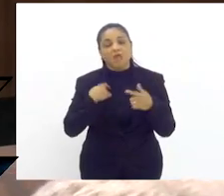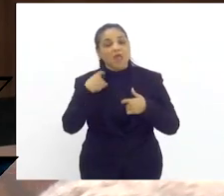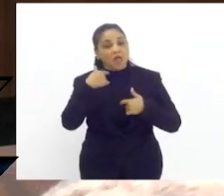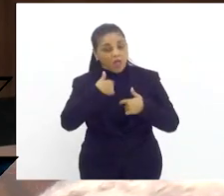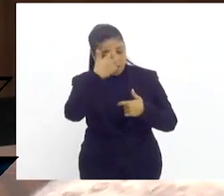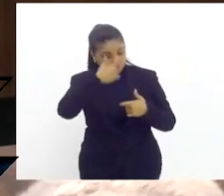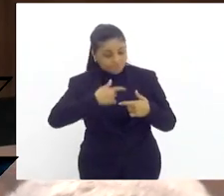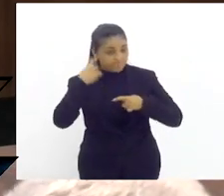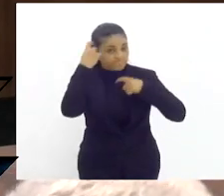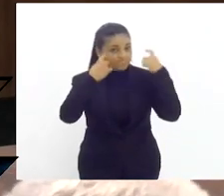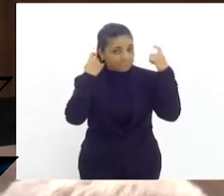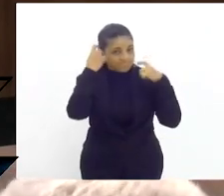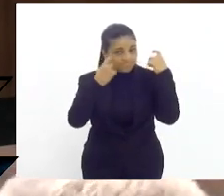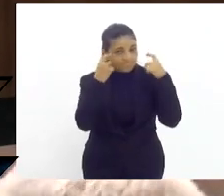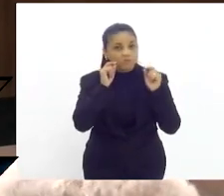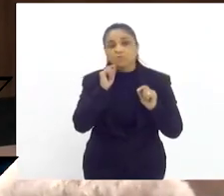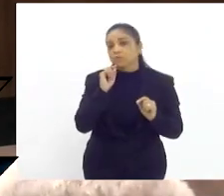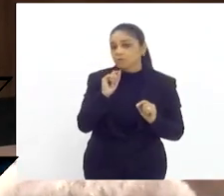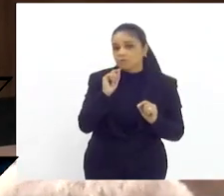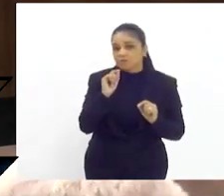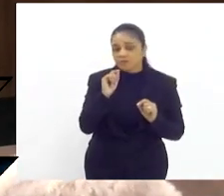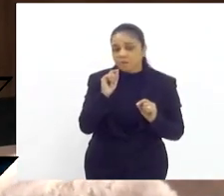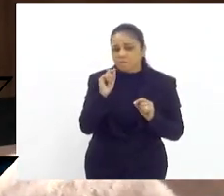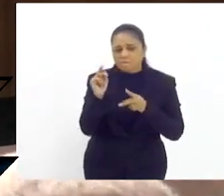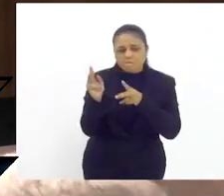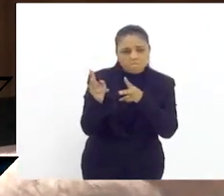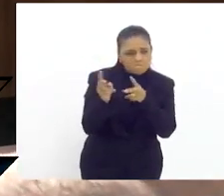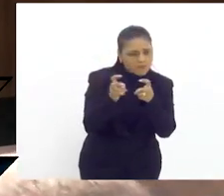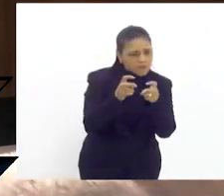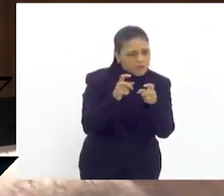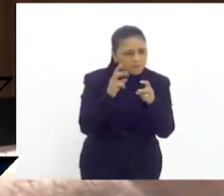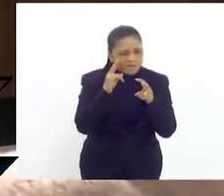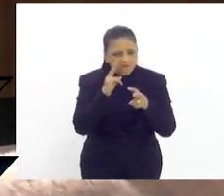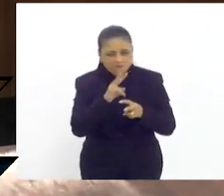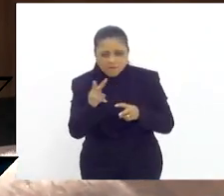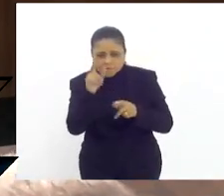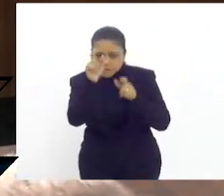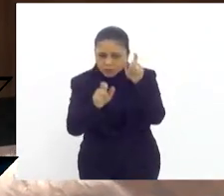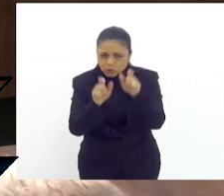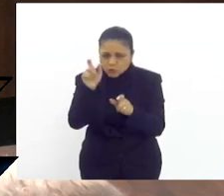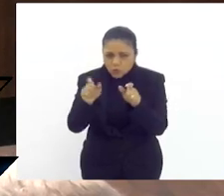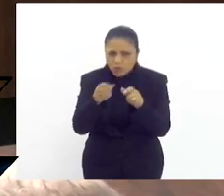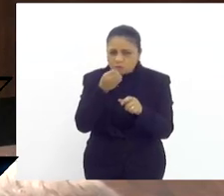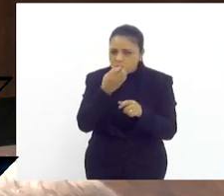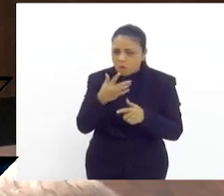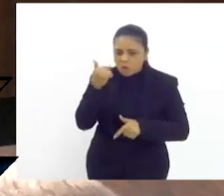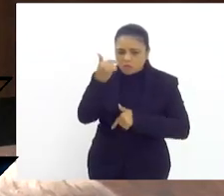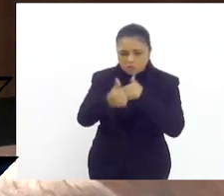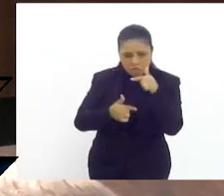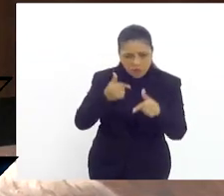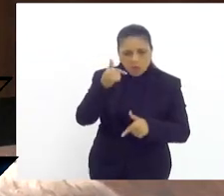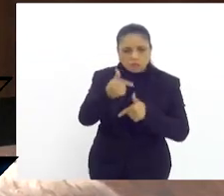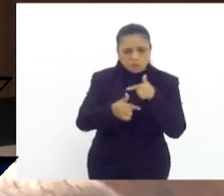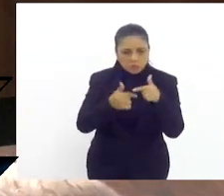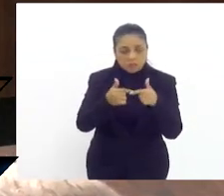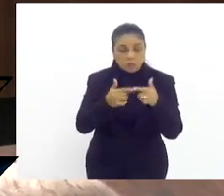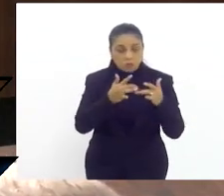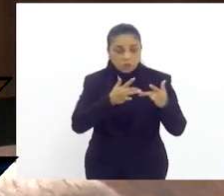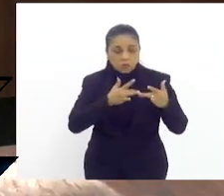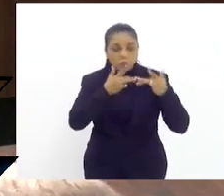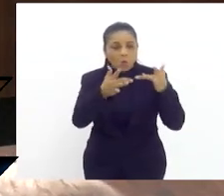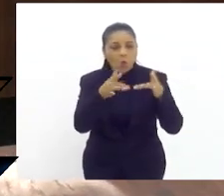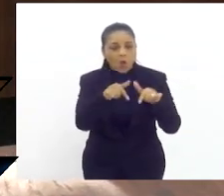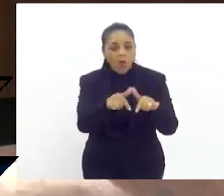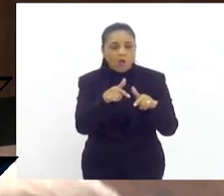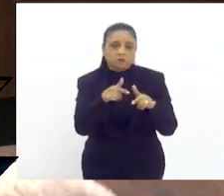preocupa é por conta de a gente ver Às vezes até pessoas de bem pessoas trabalhadoras fazendo doações para esse tipo de